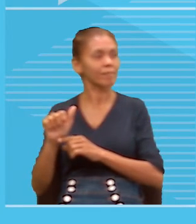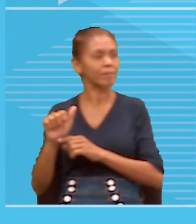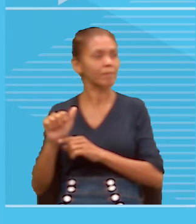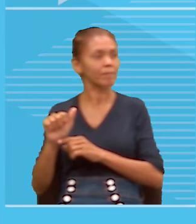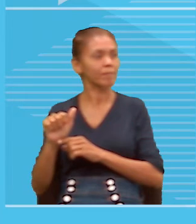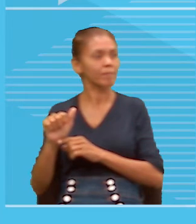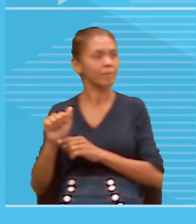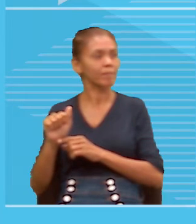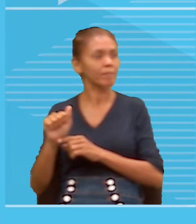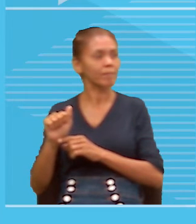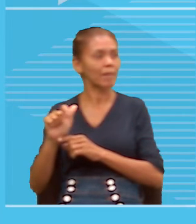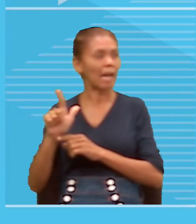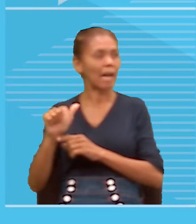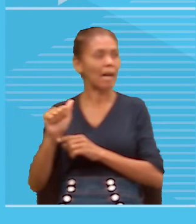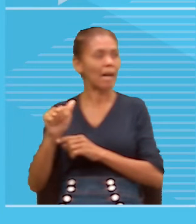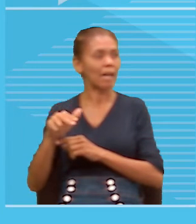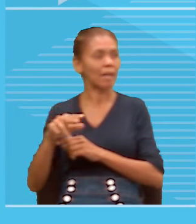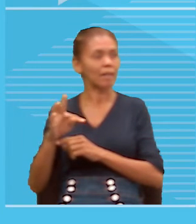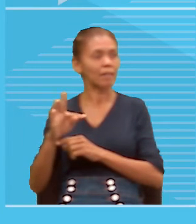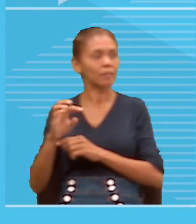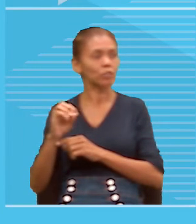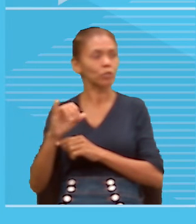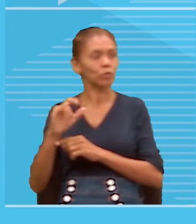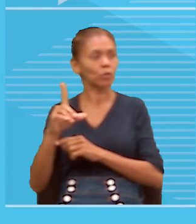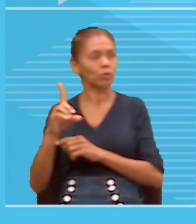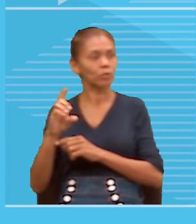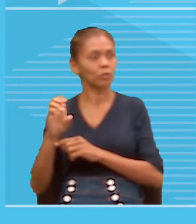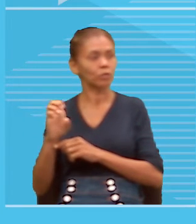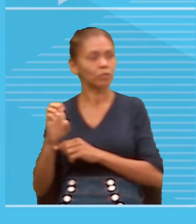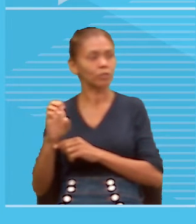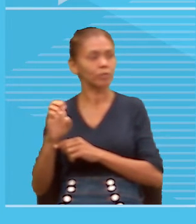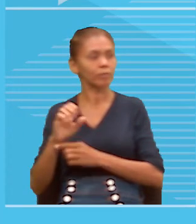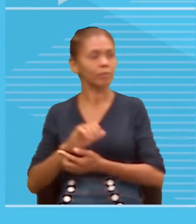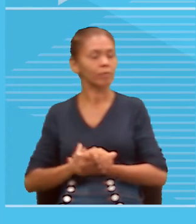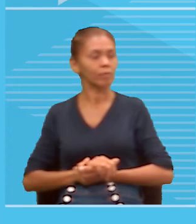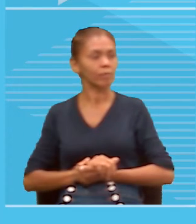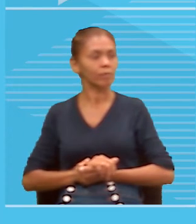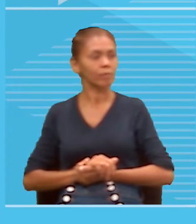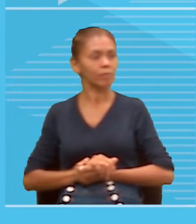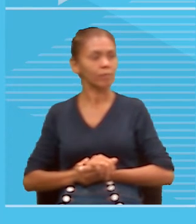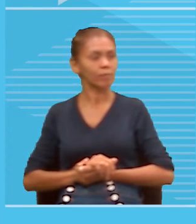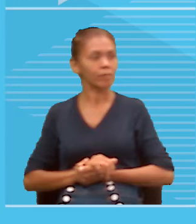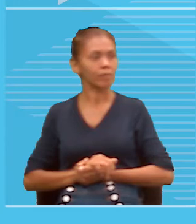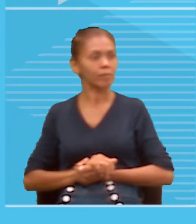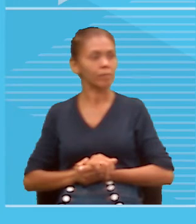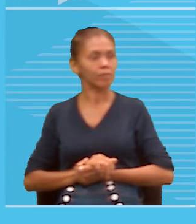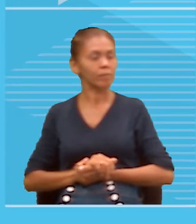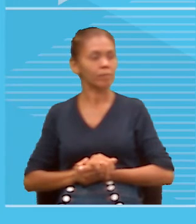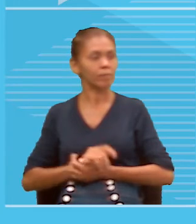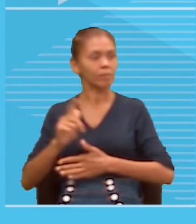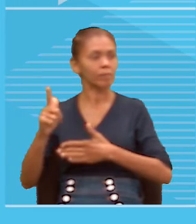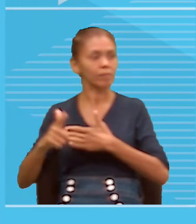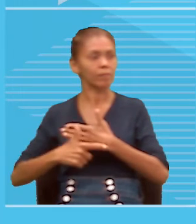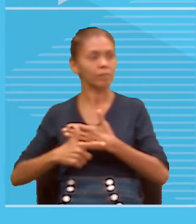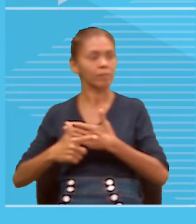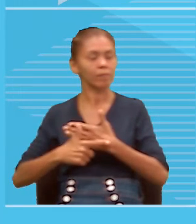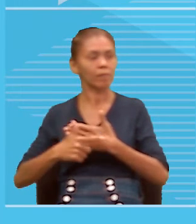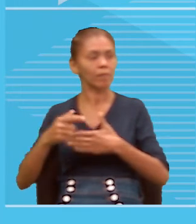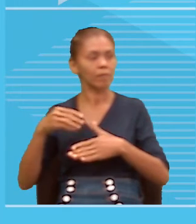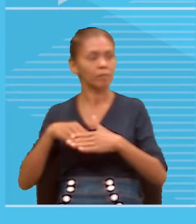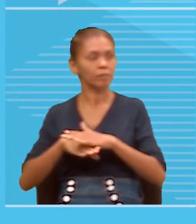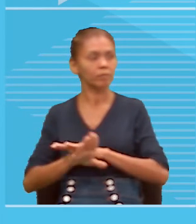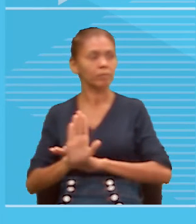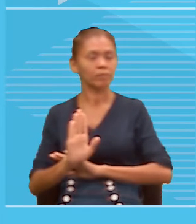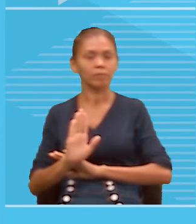alantoide desculpa Helena tá longe meu Deus o alantoide ele vai ter a função de armazenar